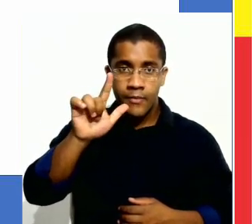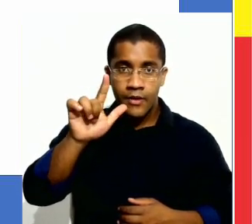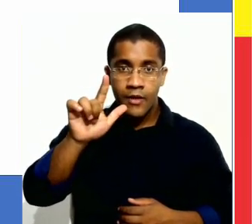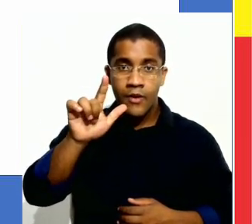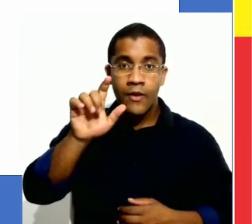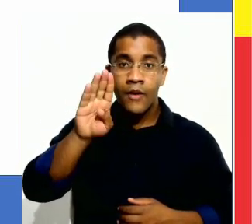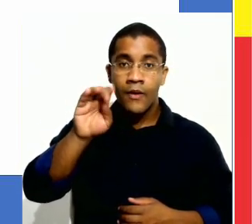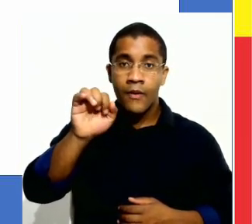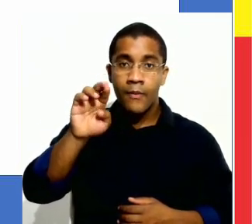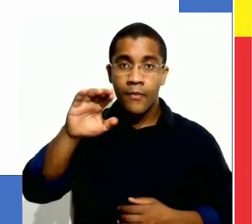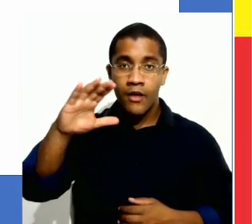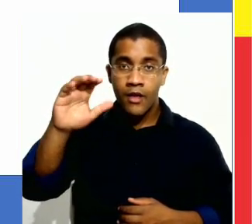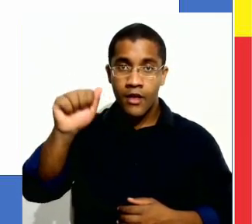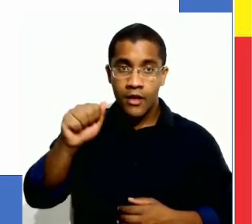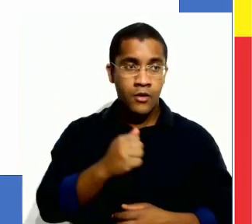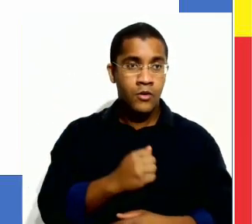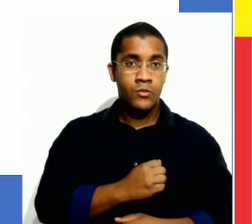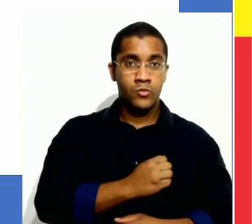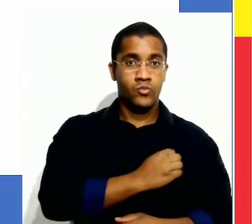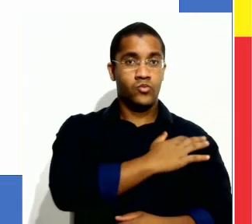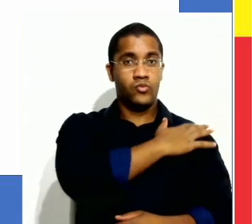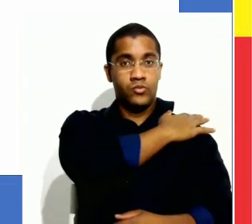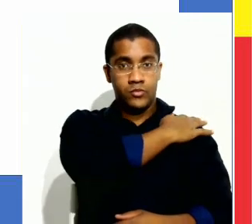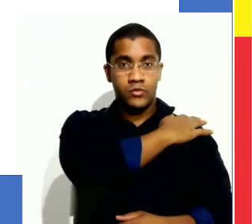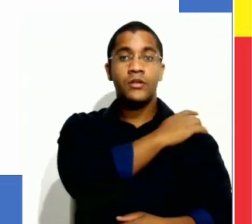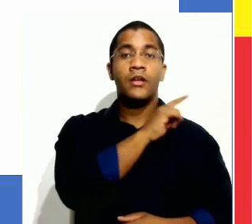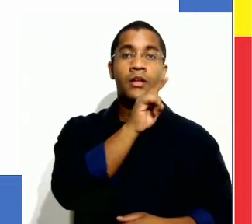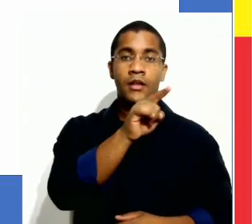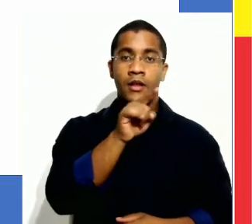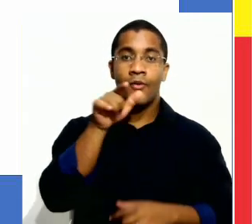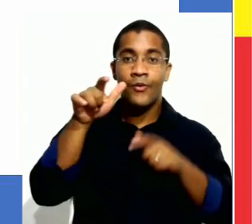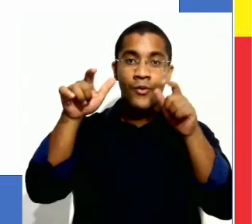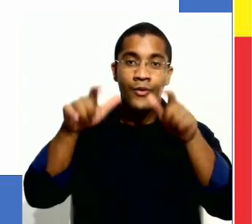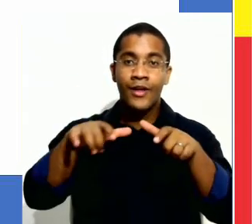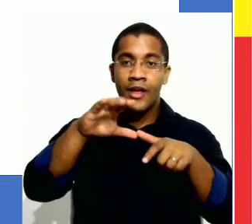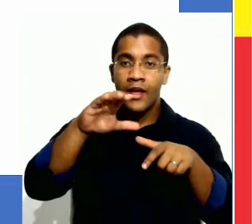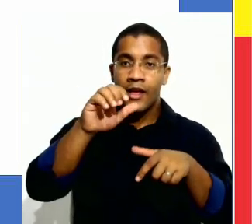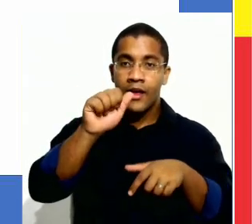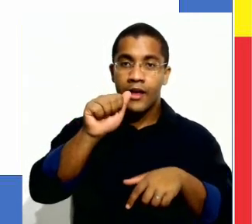o grande general cartaginês,